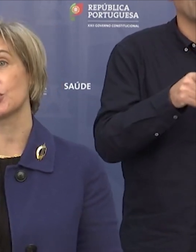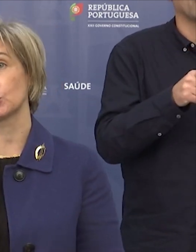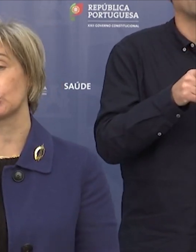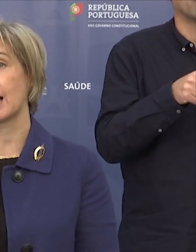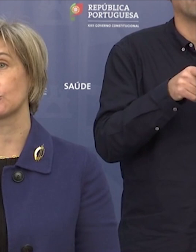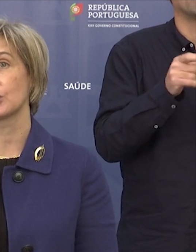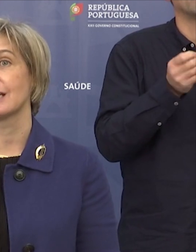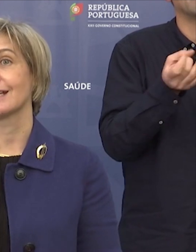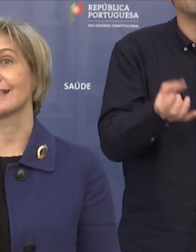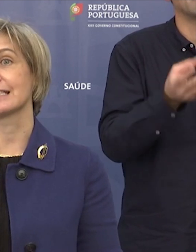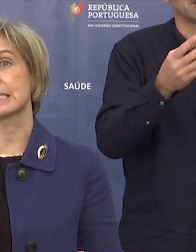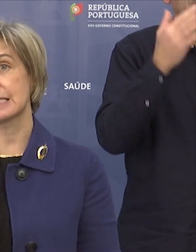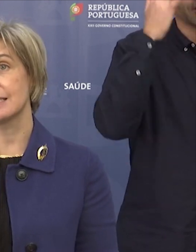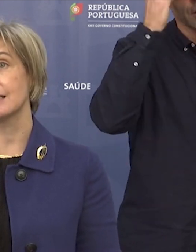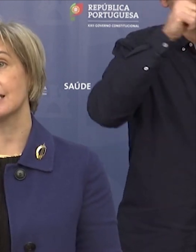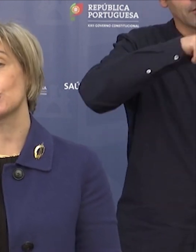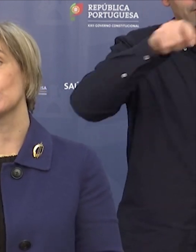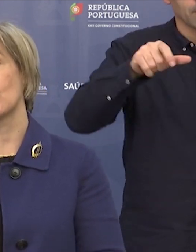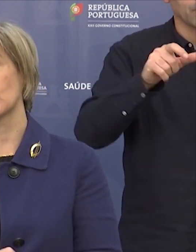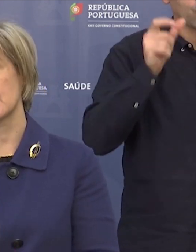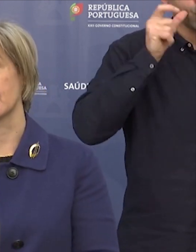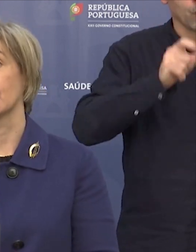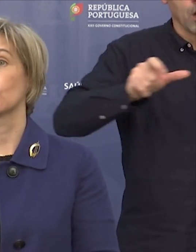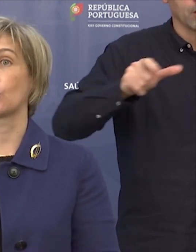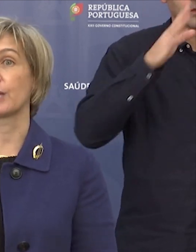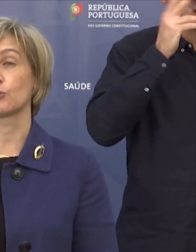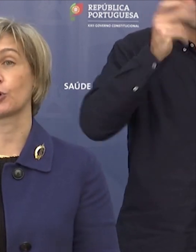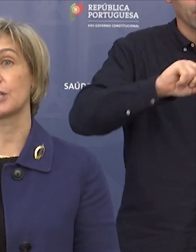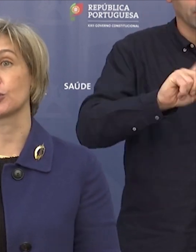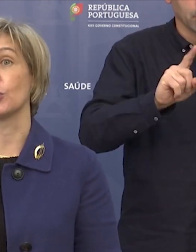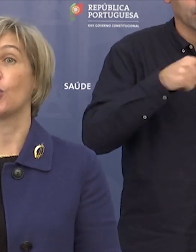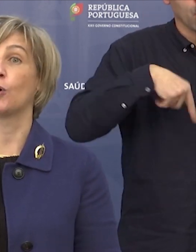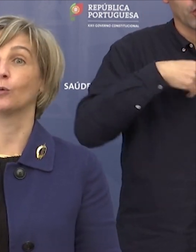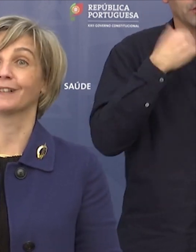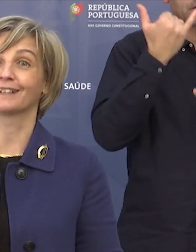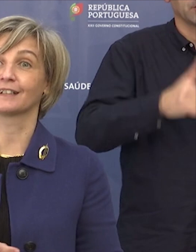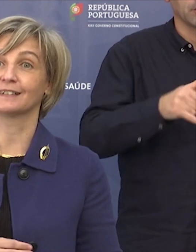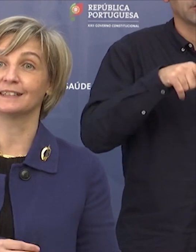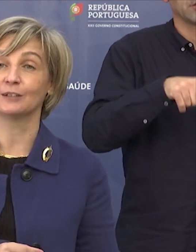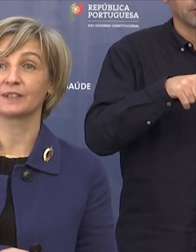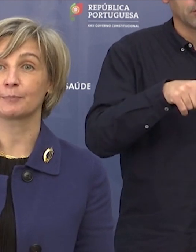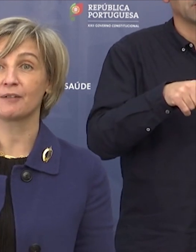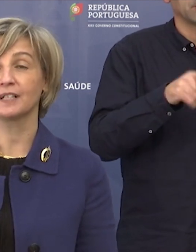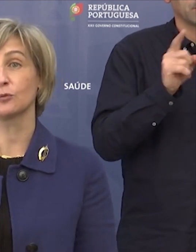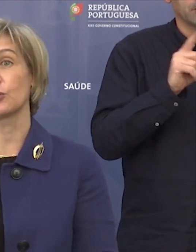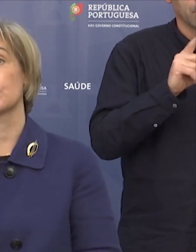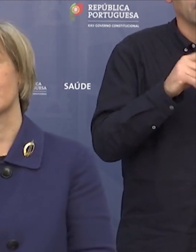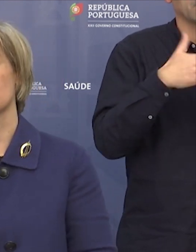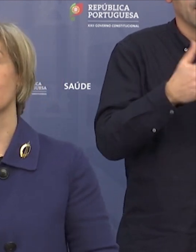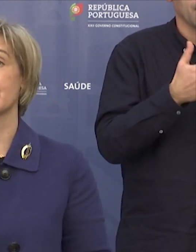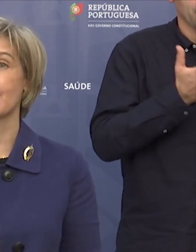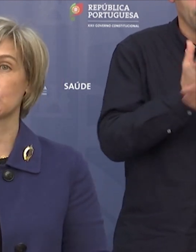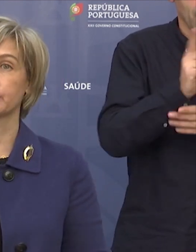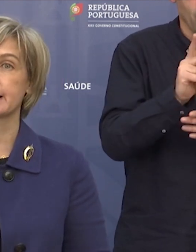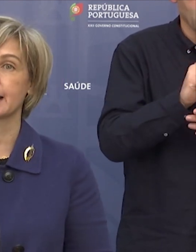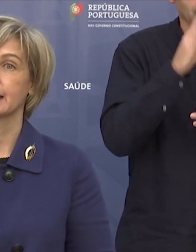a níveis controlados. Se isso não acontecer, corremos o risco ou de não andar para a frente, ou se estivermos